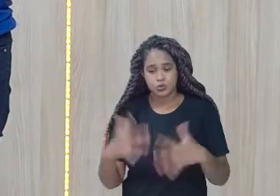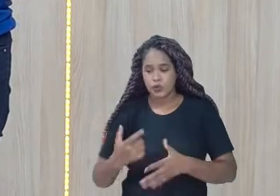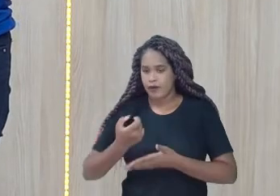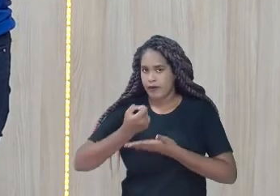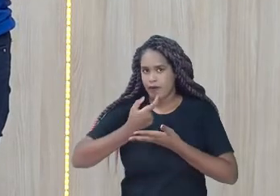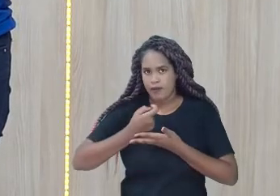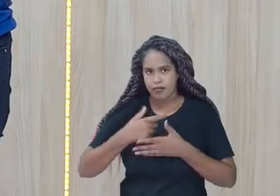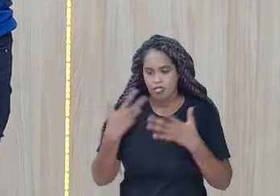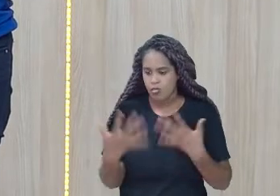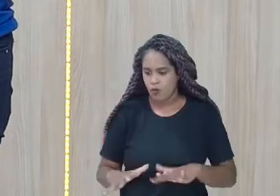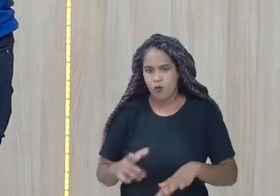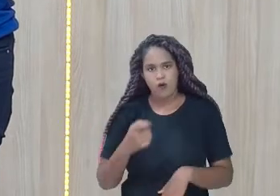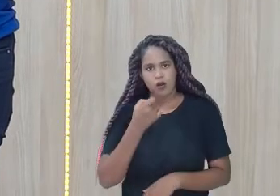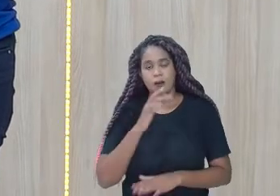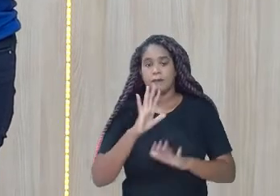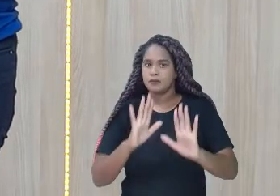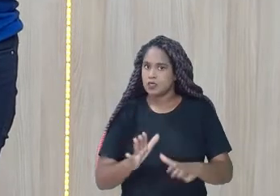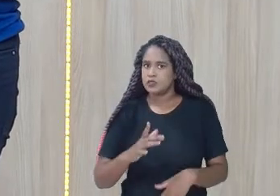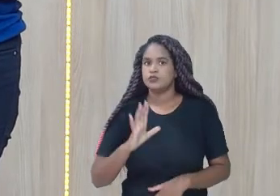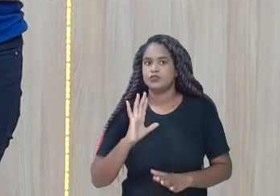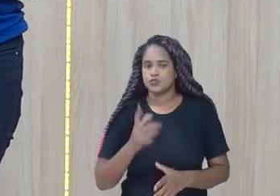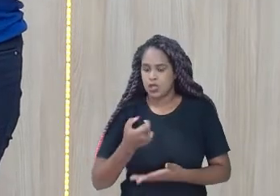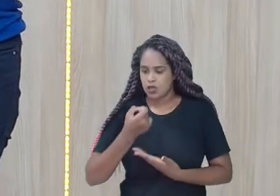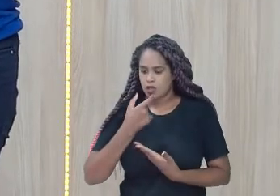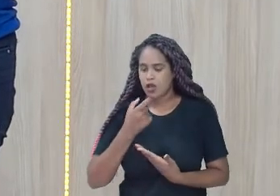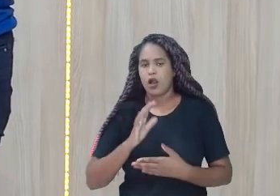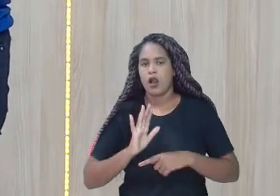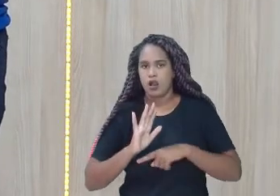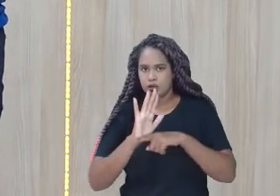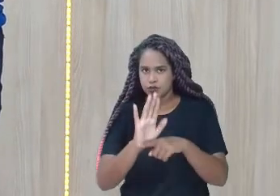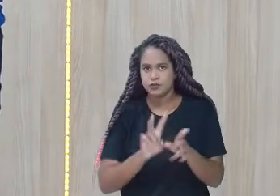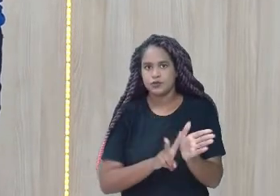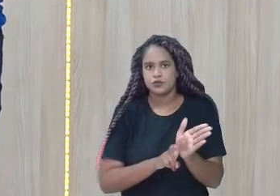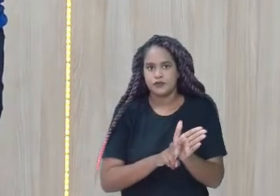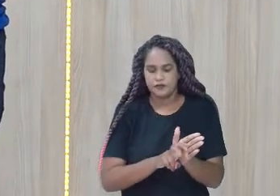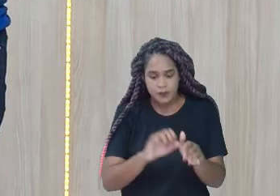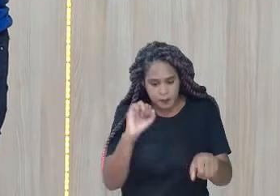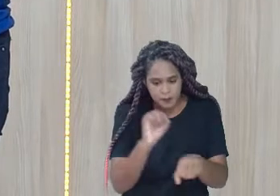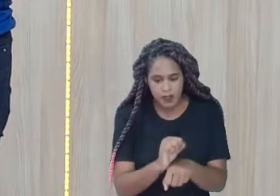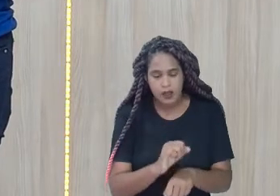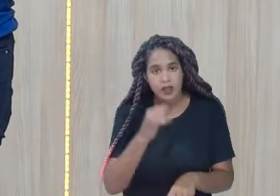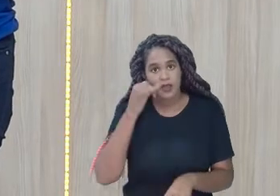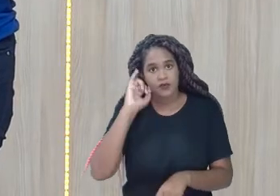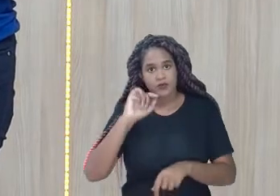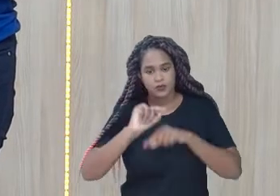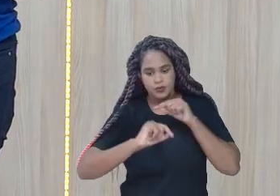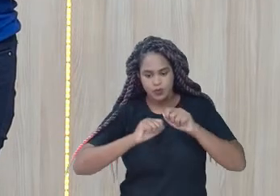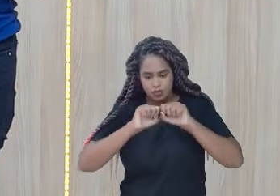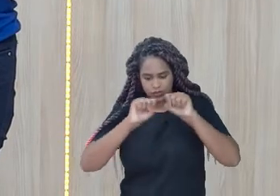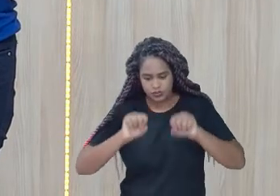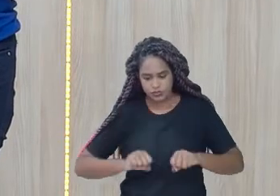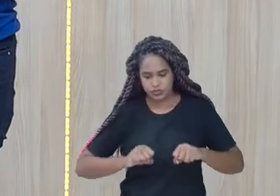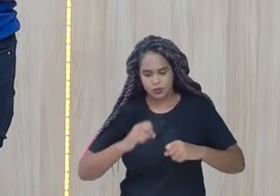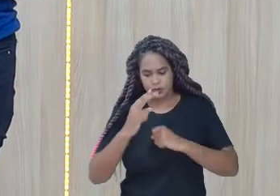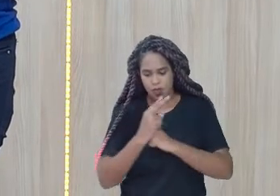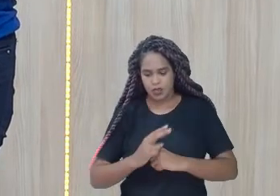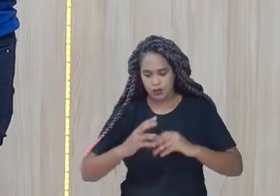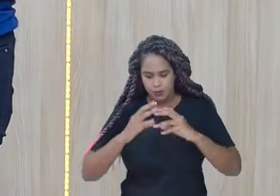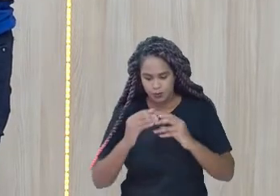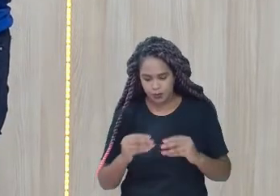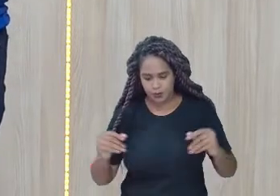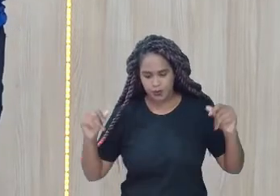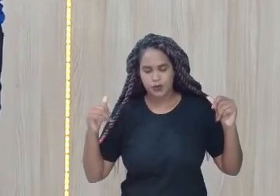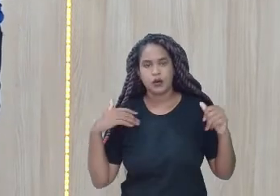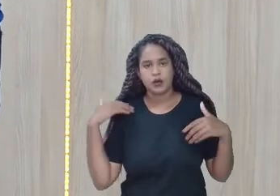a medicação já estacionou o vírus para que ele não atingisse o sistema imunológico e a pessoa hoje só